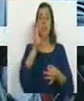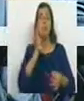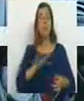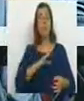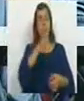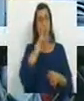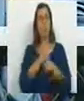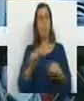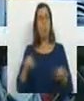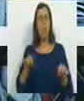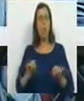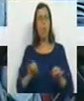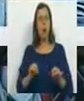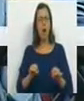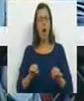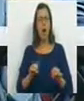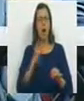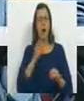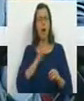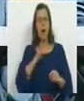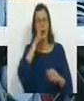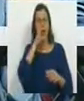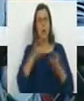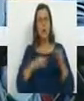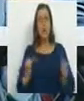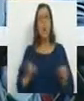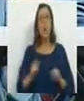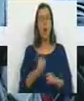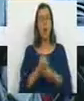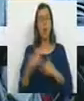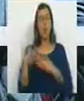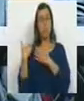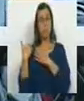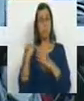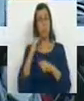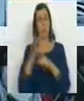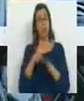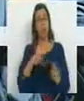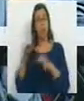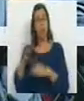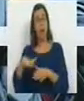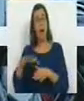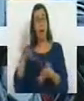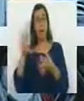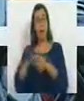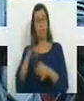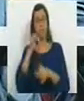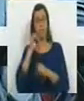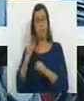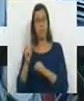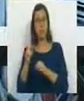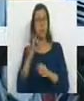ministra, porque é que não está aqui presente a senhora ministra da Justiça, que tutela outra parte das forças de